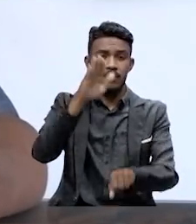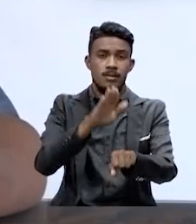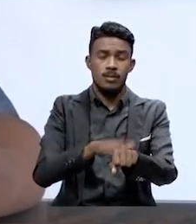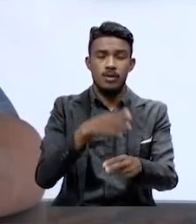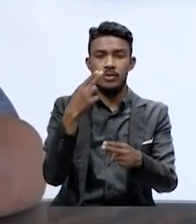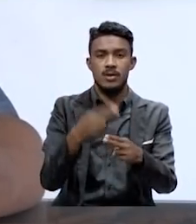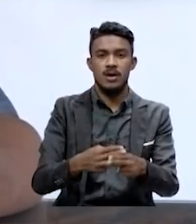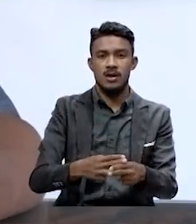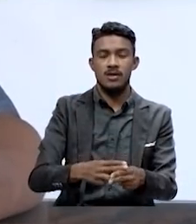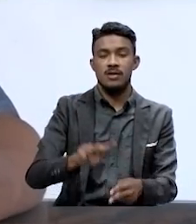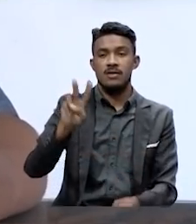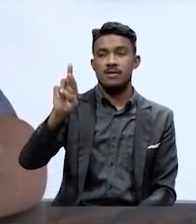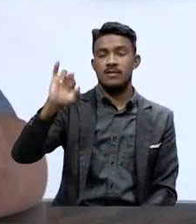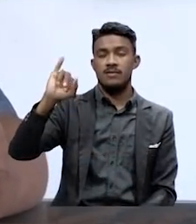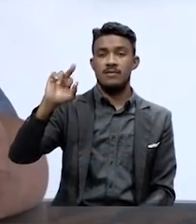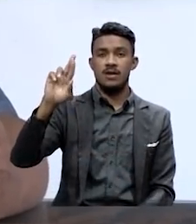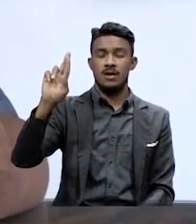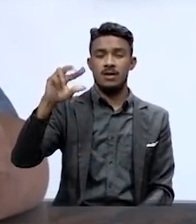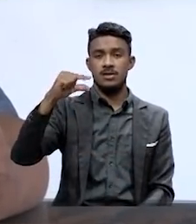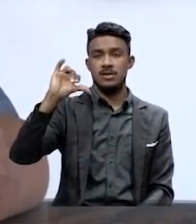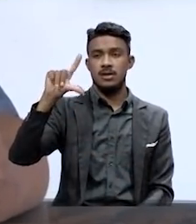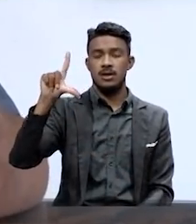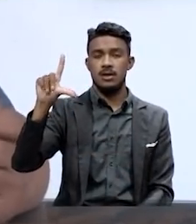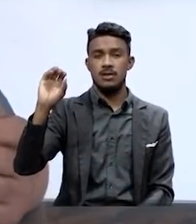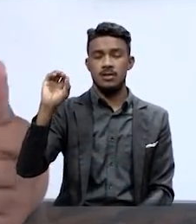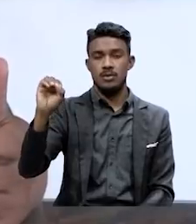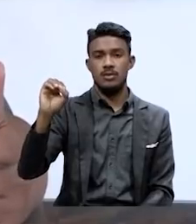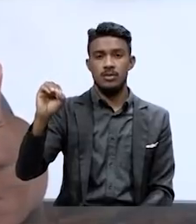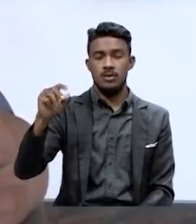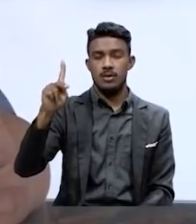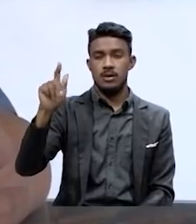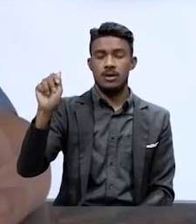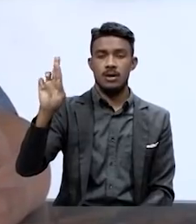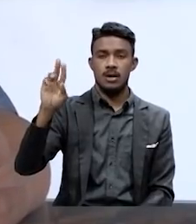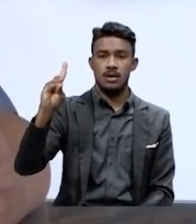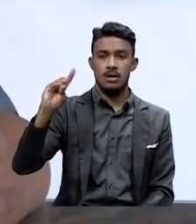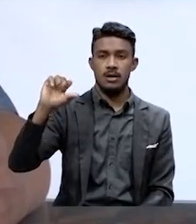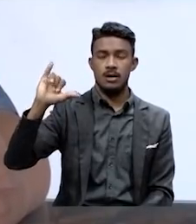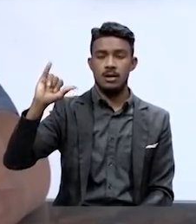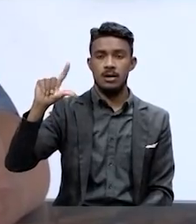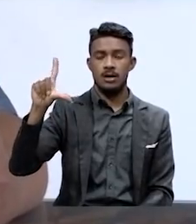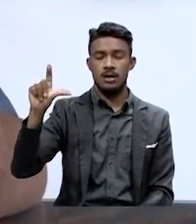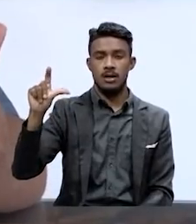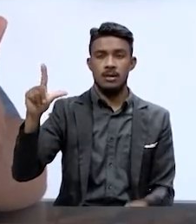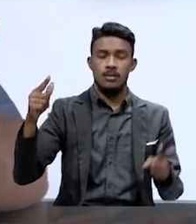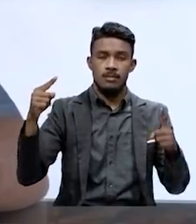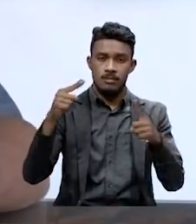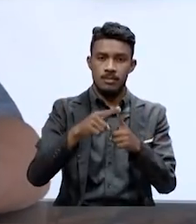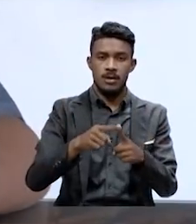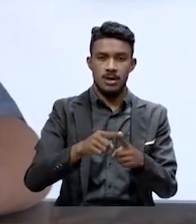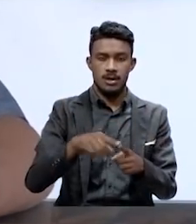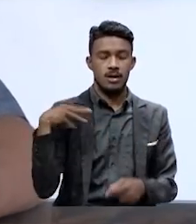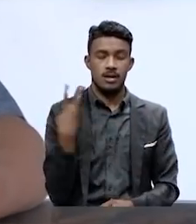ba kardial ba ia tenia rai Timor Leste. Então,